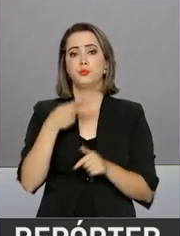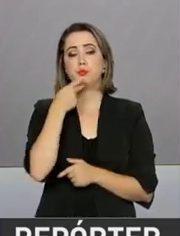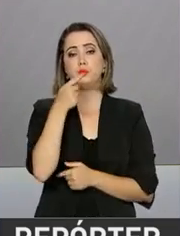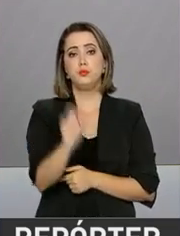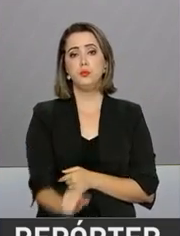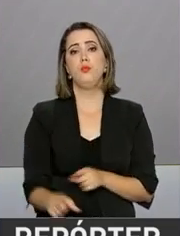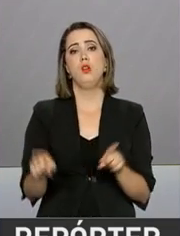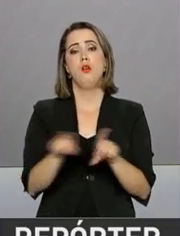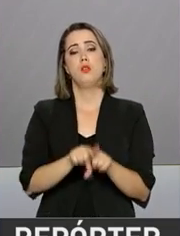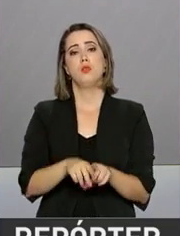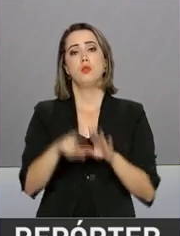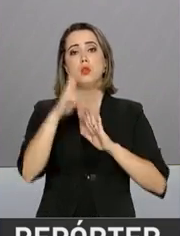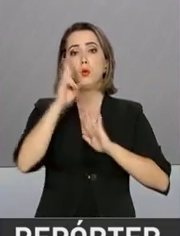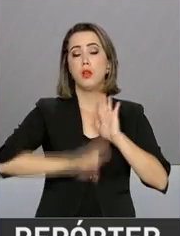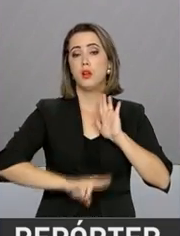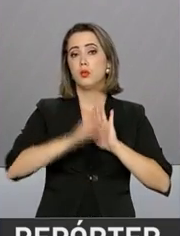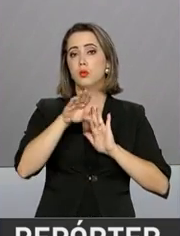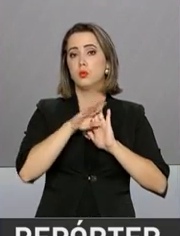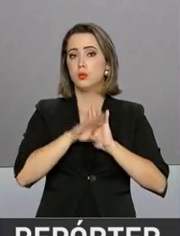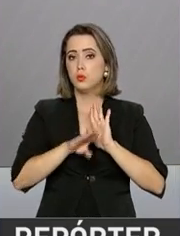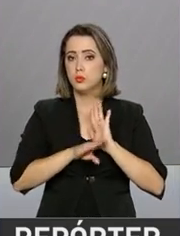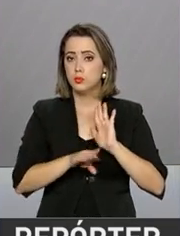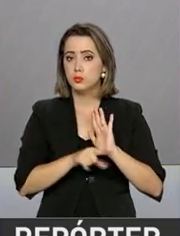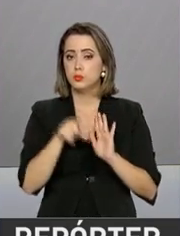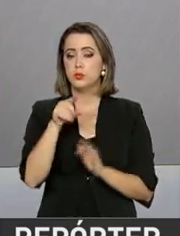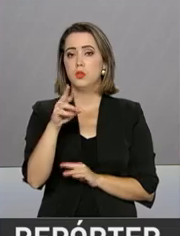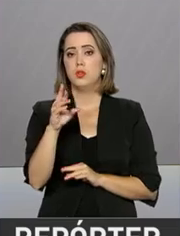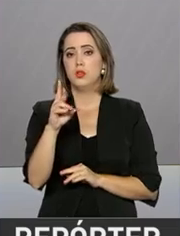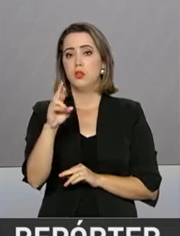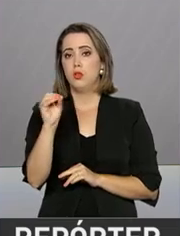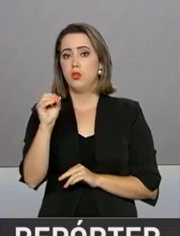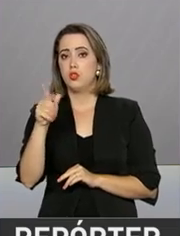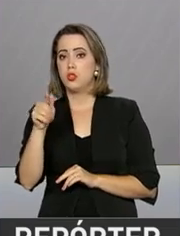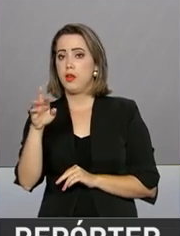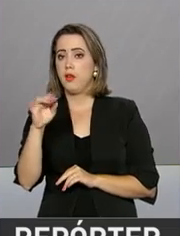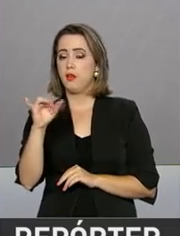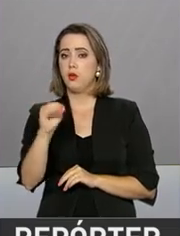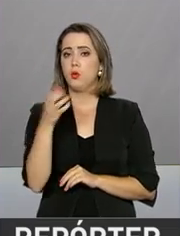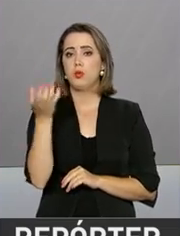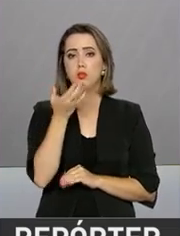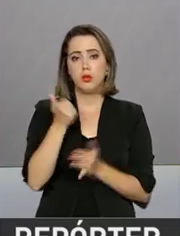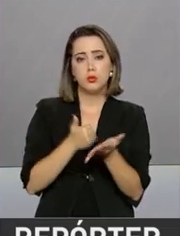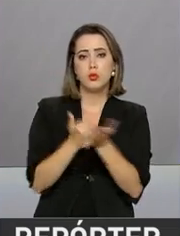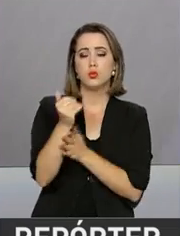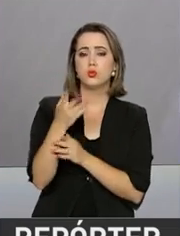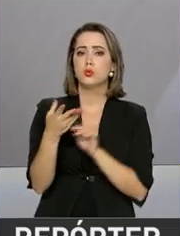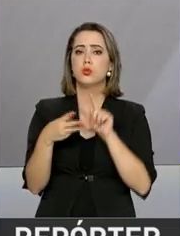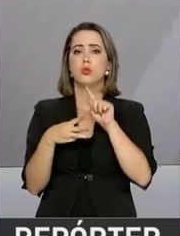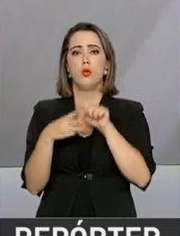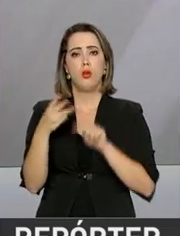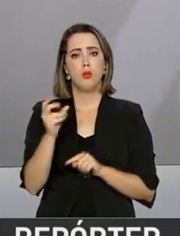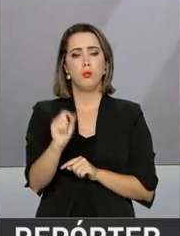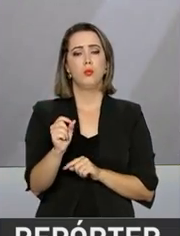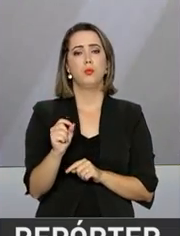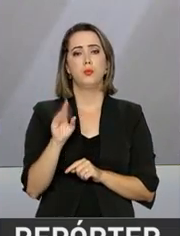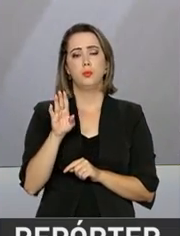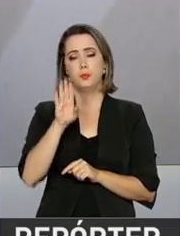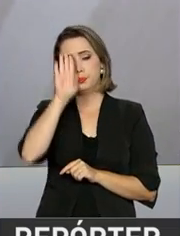que o relator do projeto, deputado Rogério Marinho, quer preservar os pontos principais propostos pelo